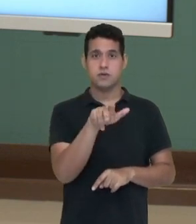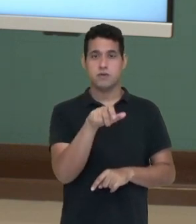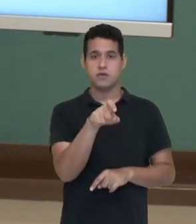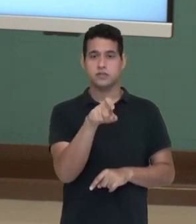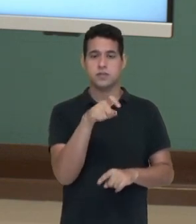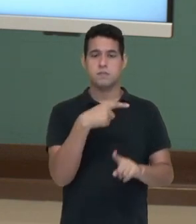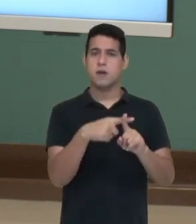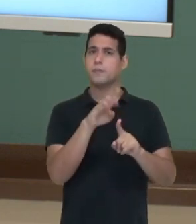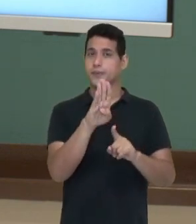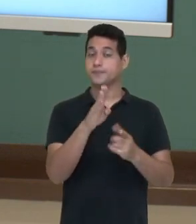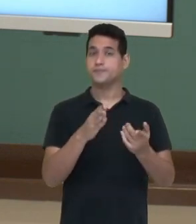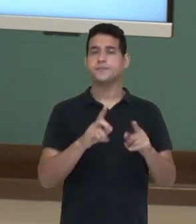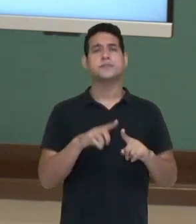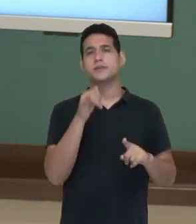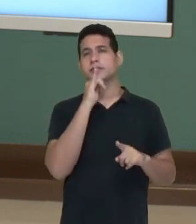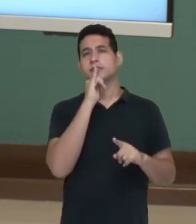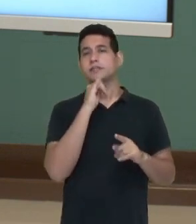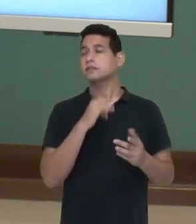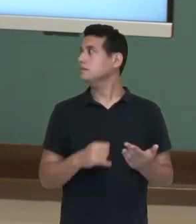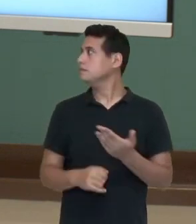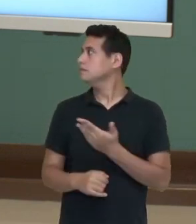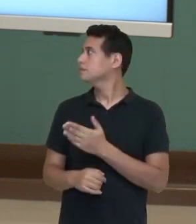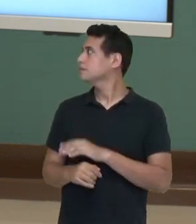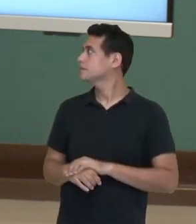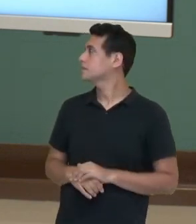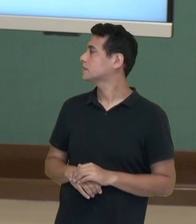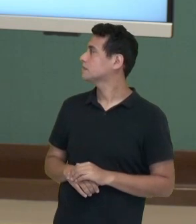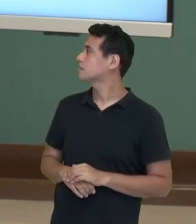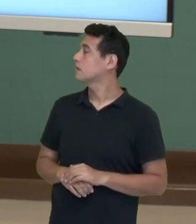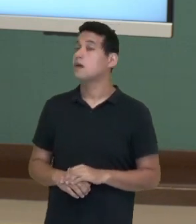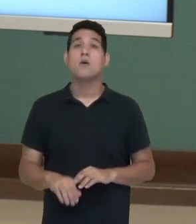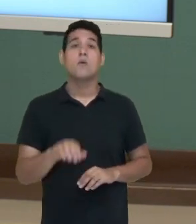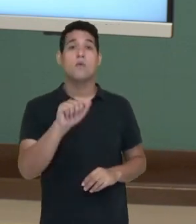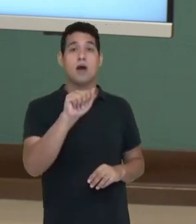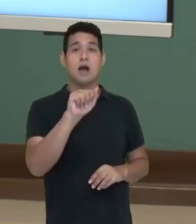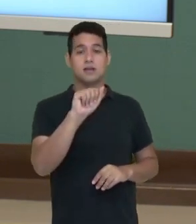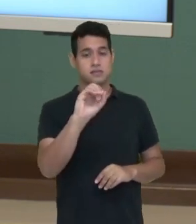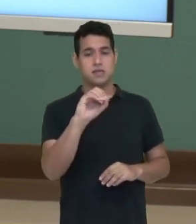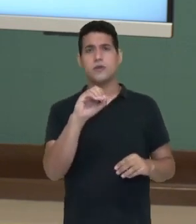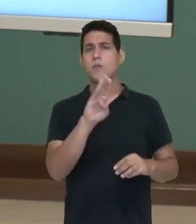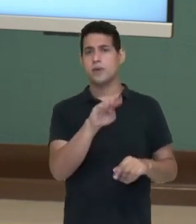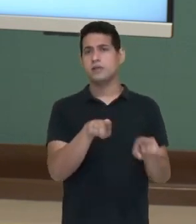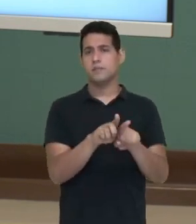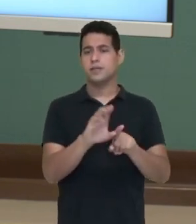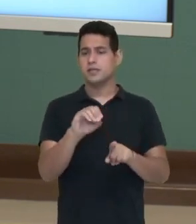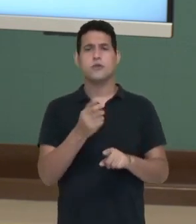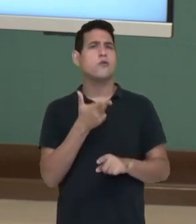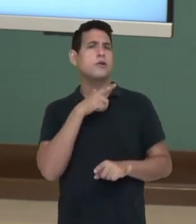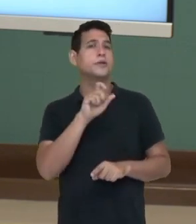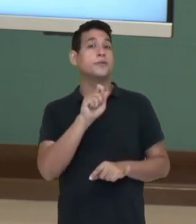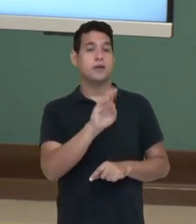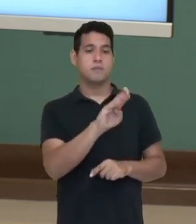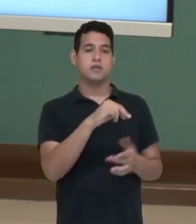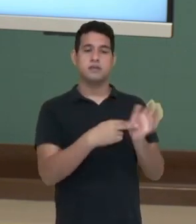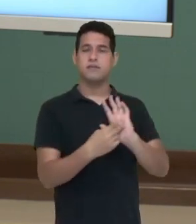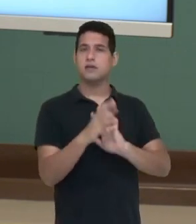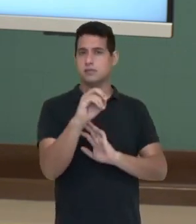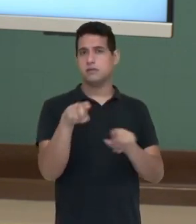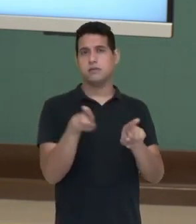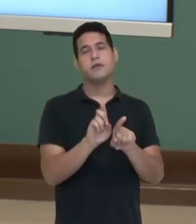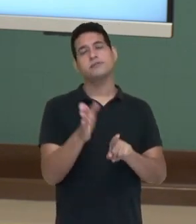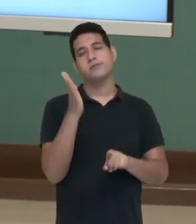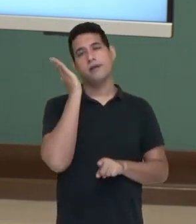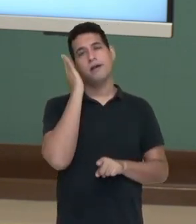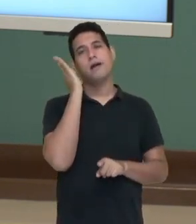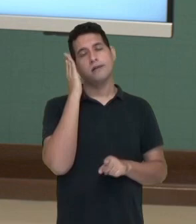tá bom? Então, olha lá. Quando o a é 0, o b também é 0, eu consigo que o b vale 0. Já sabia,